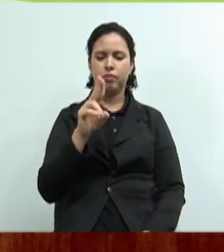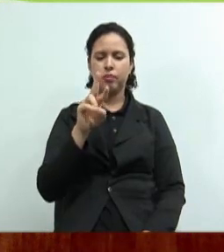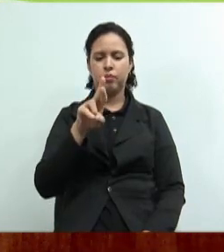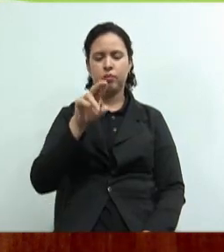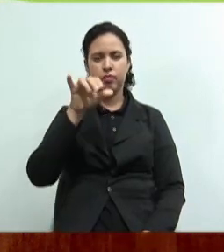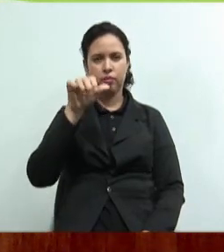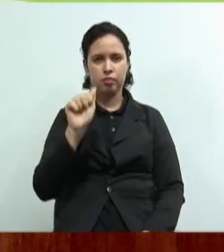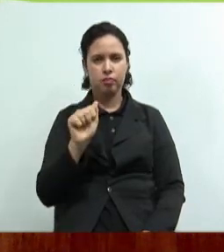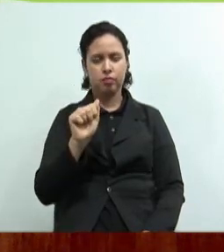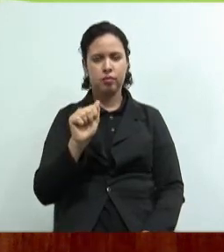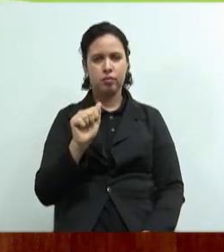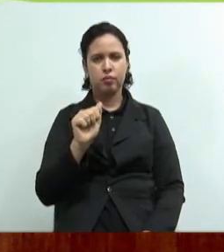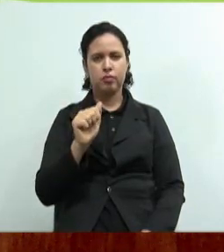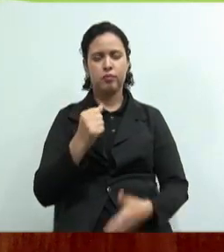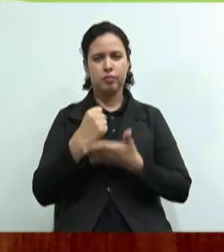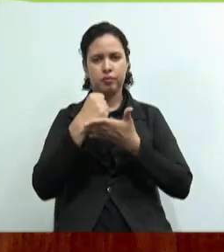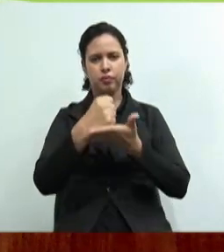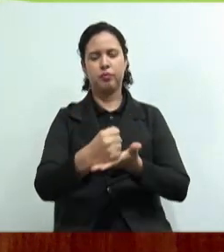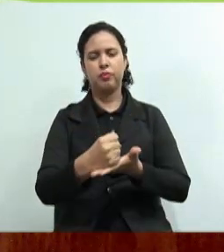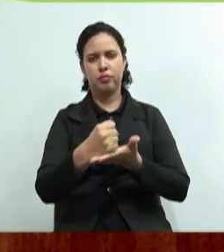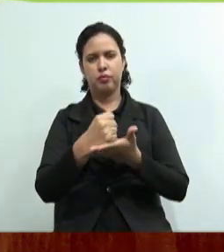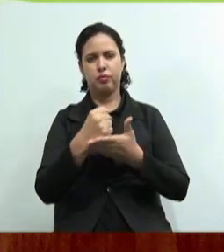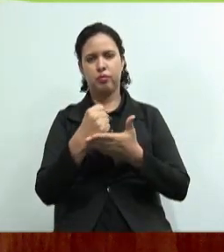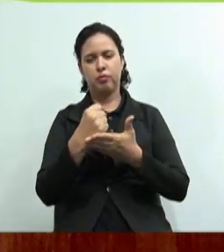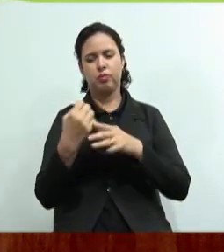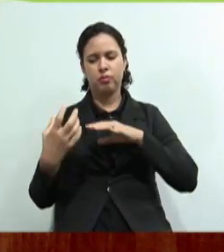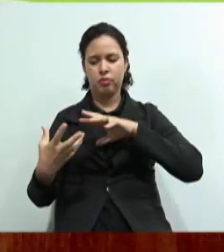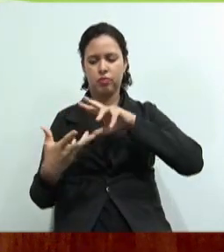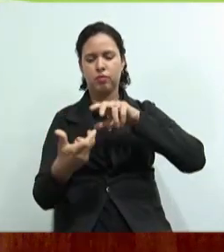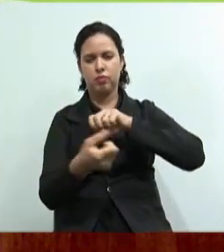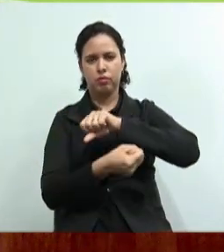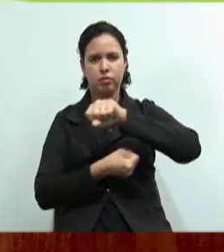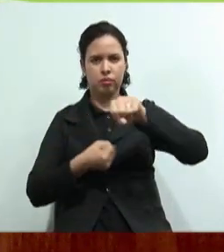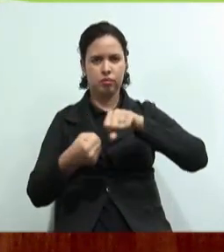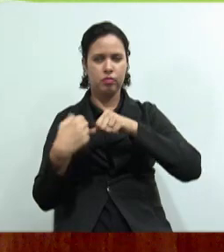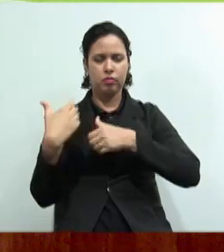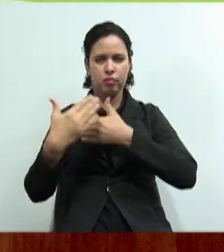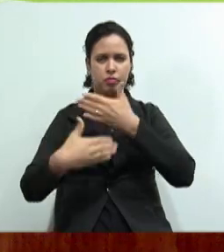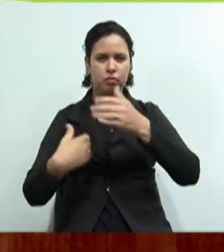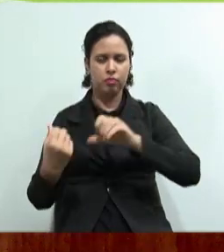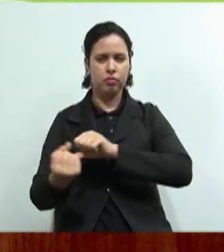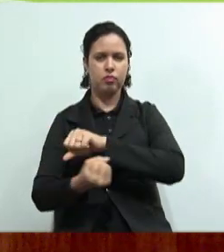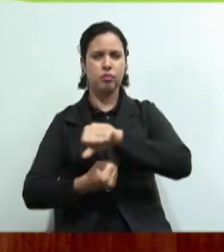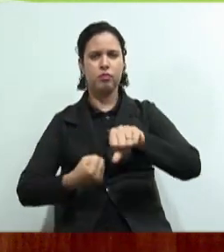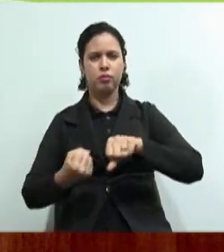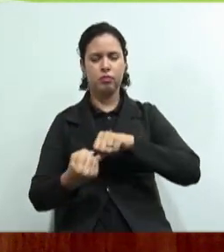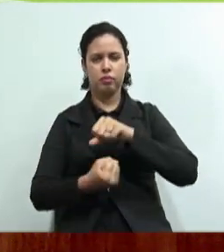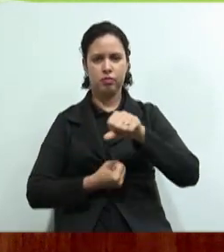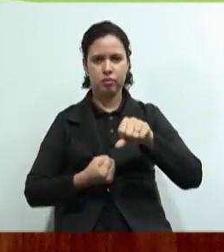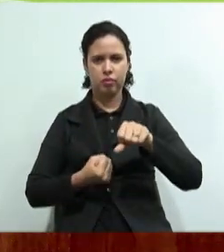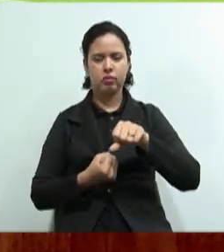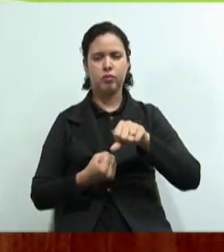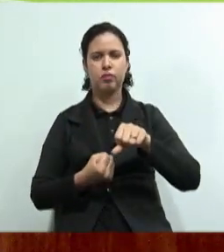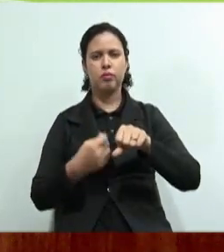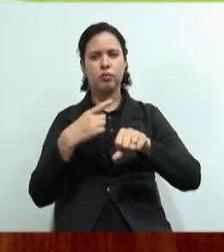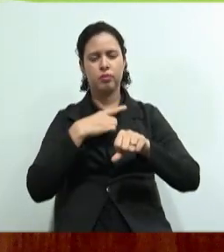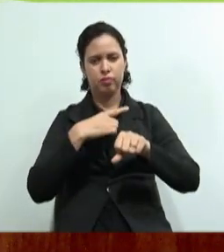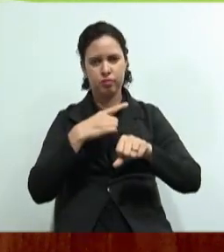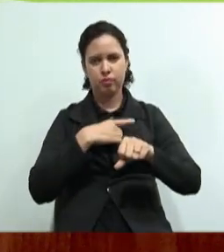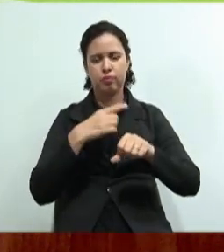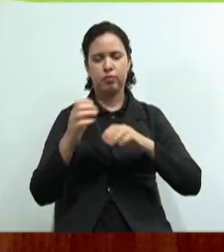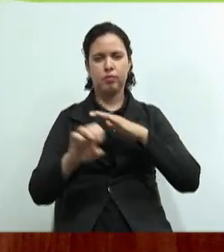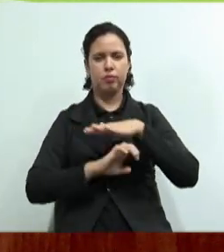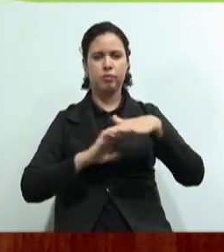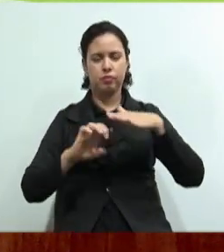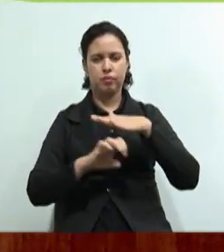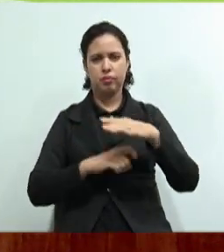contribui muito com a sustentabilidade, com o desenvolvimento sustentável. E a partir dessas ações, dessas empresas